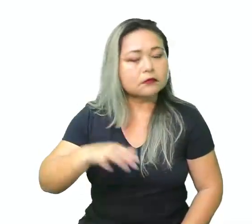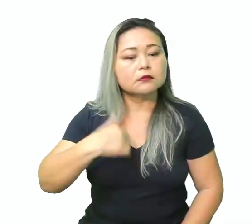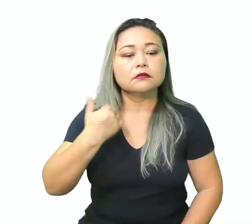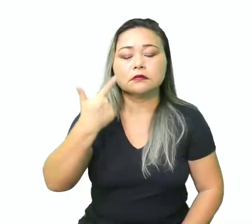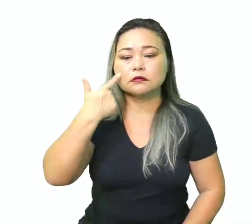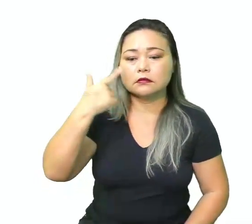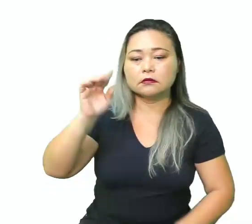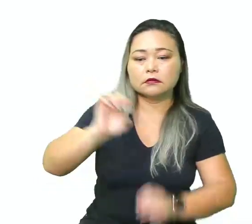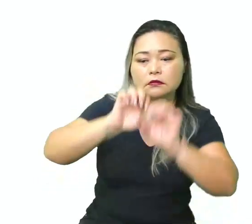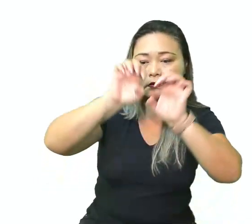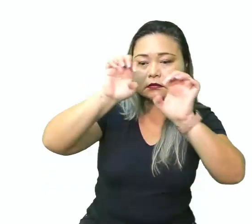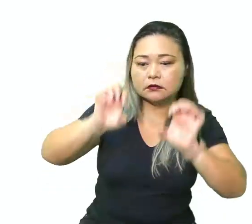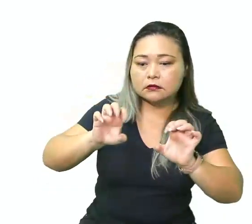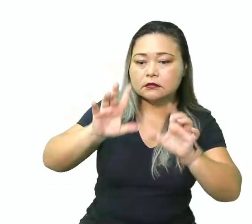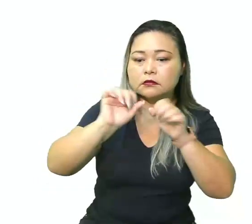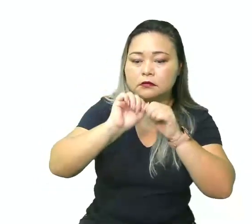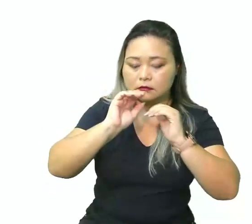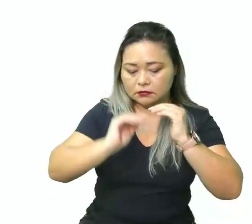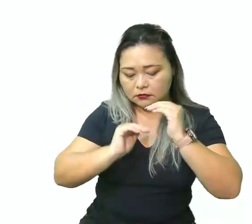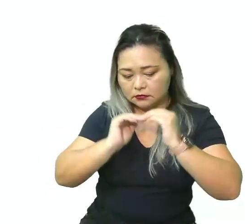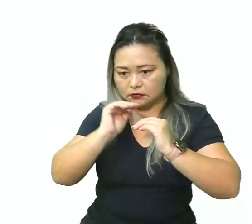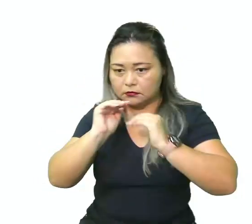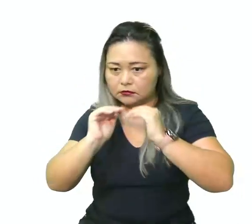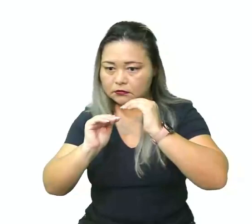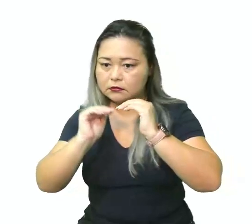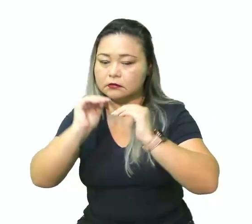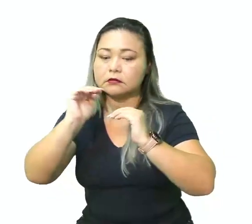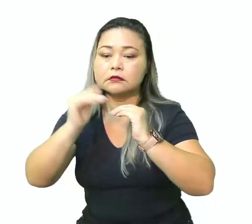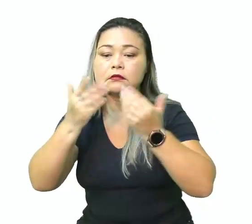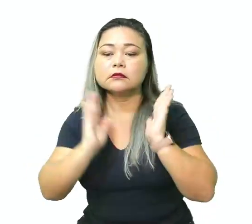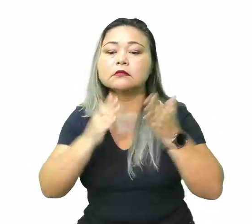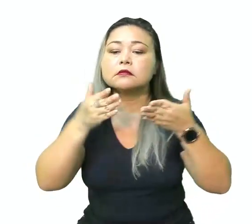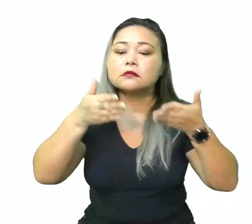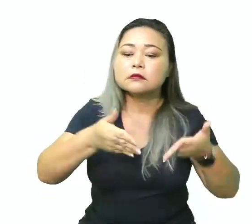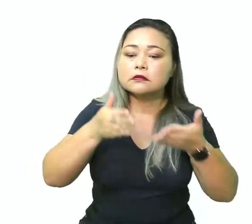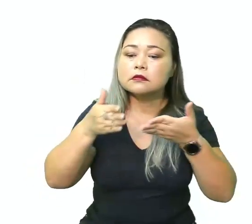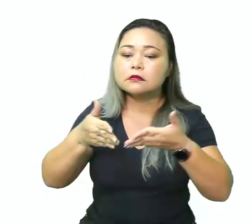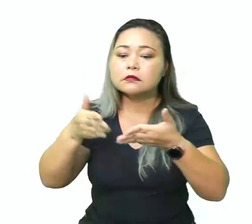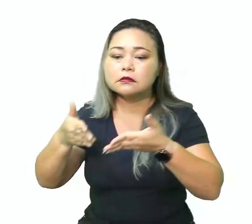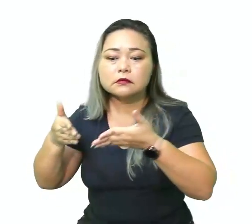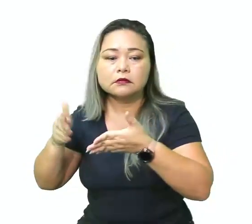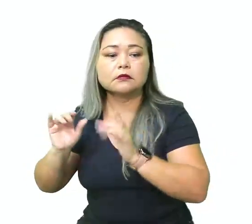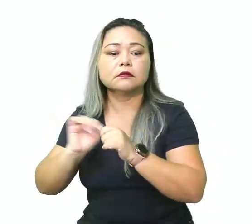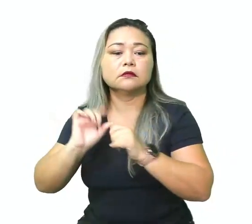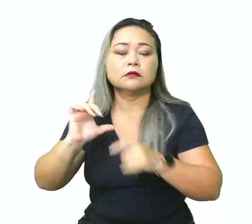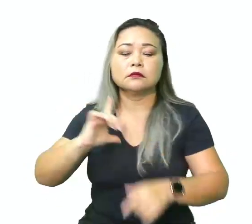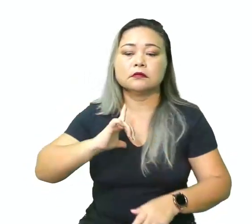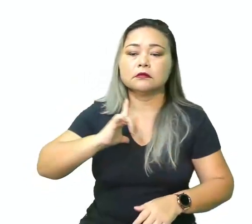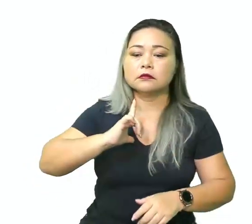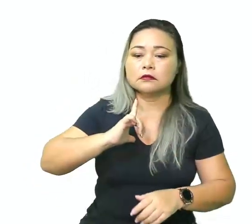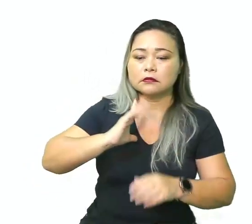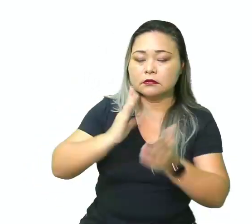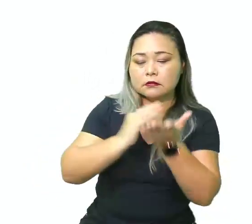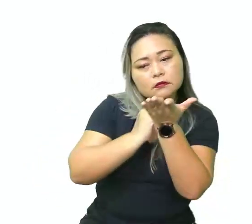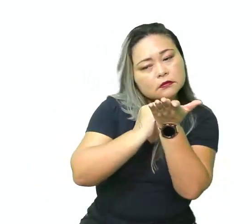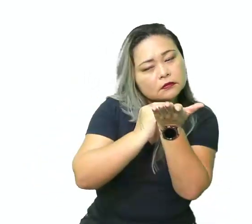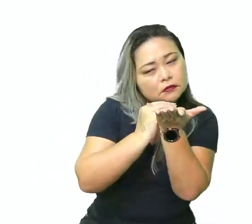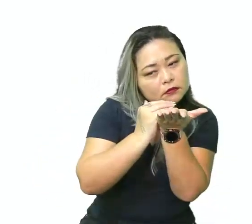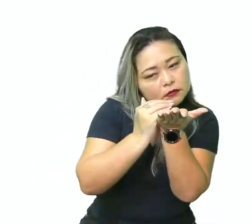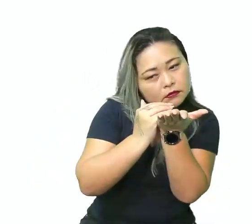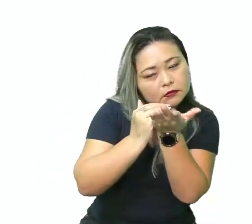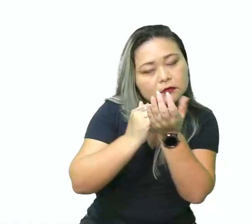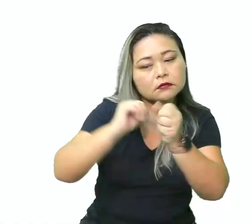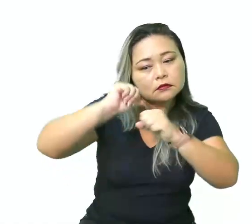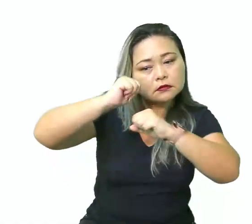todas as estruturas que vão compor esses níveis e a gente vai agora enfatizá-los, tá? Então, nós temos a partir, né,